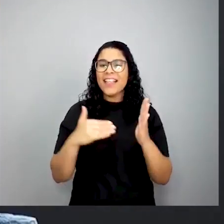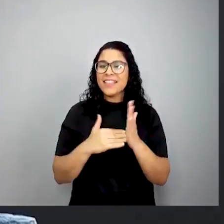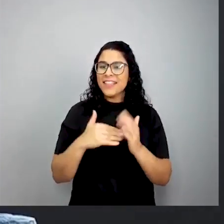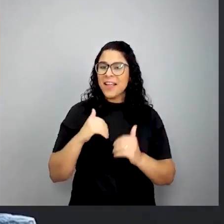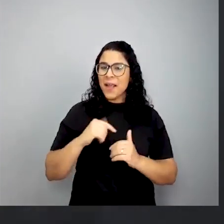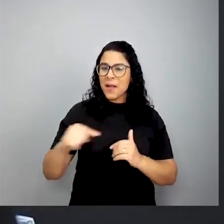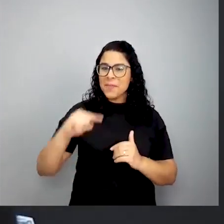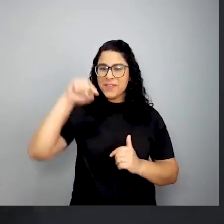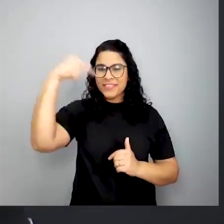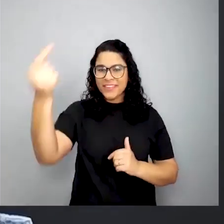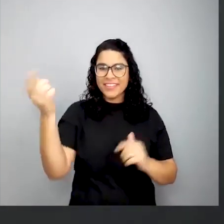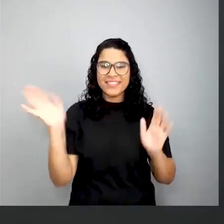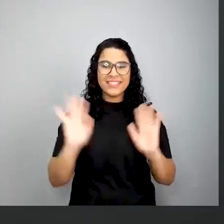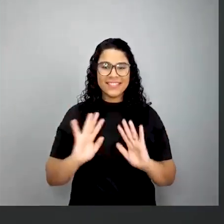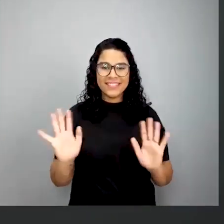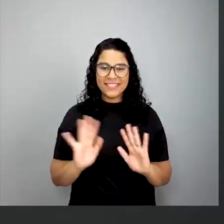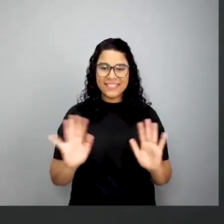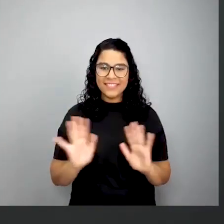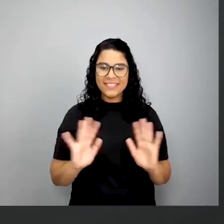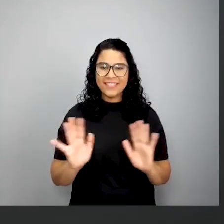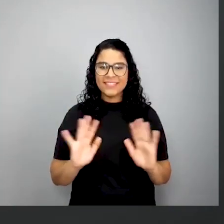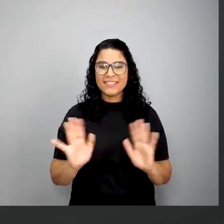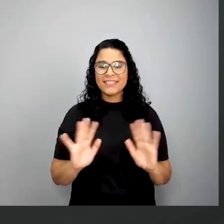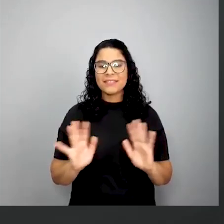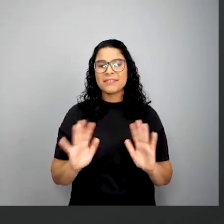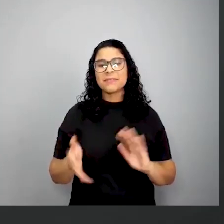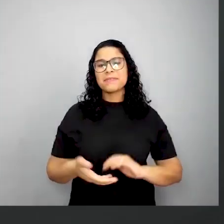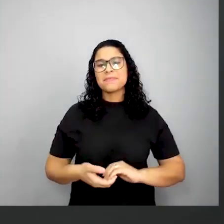próxima. Tchau!